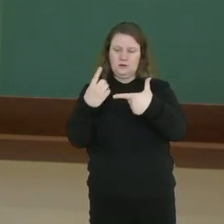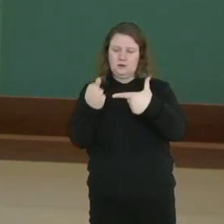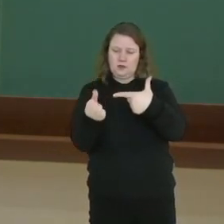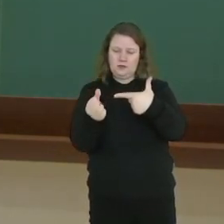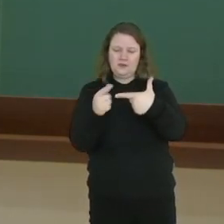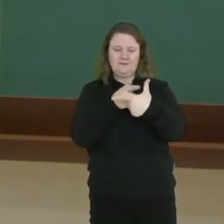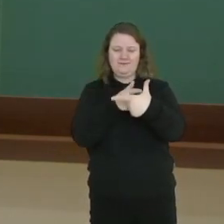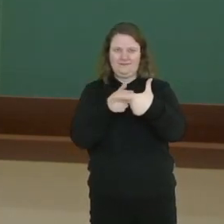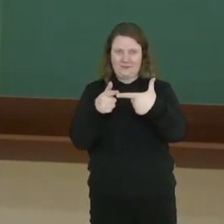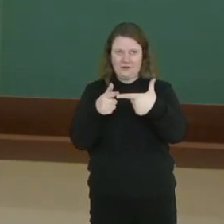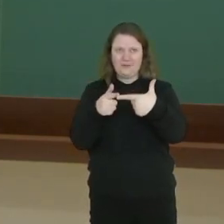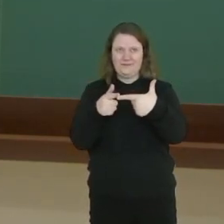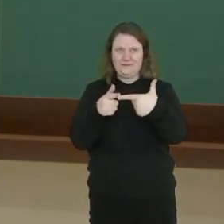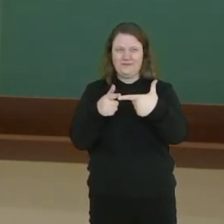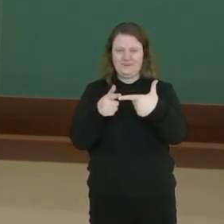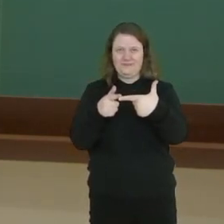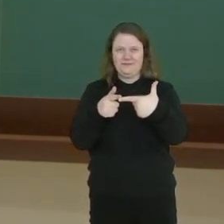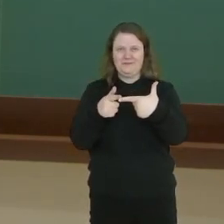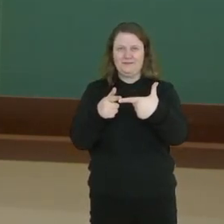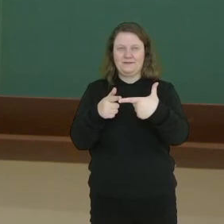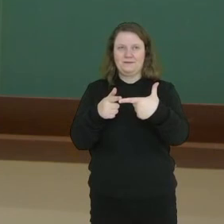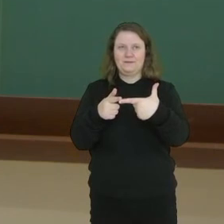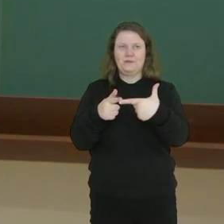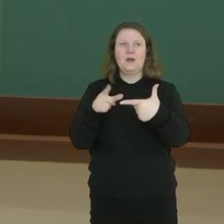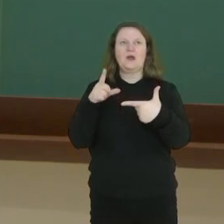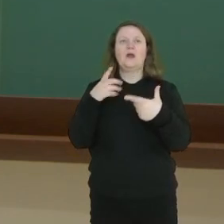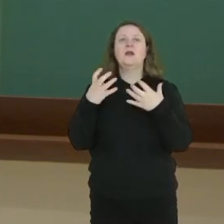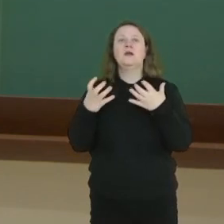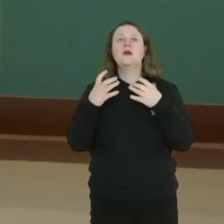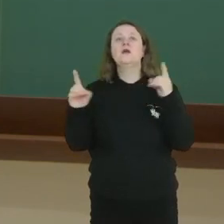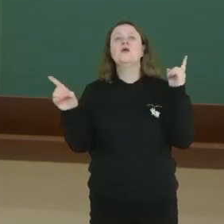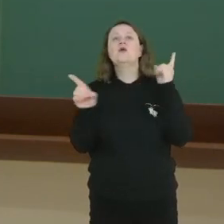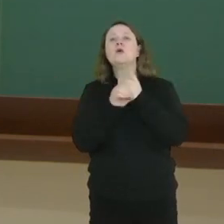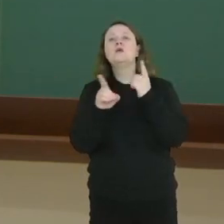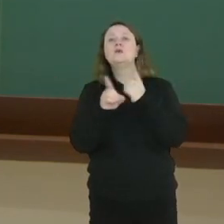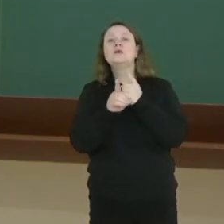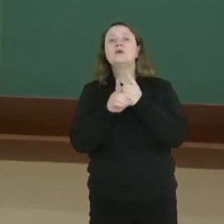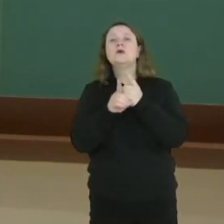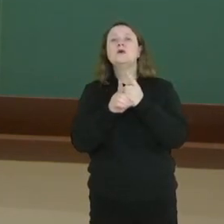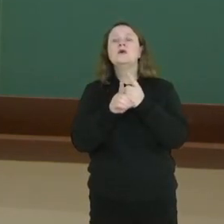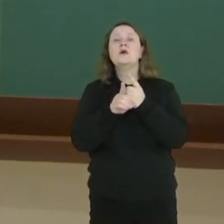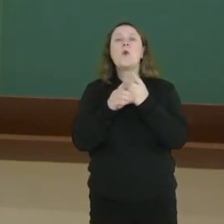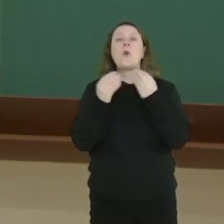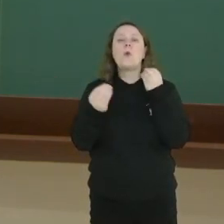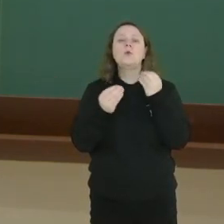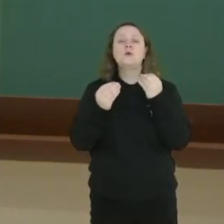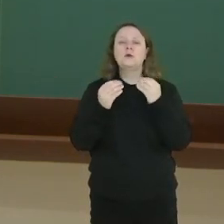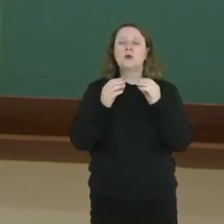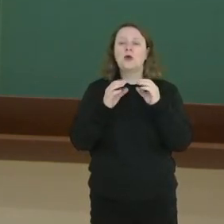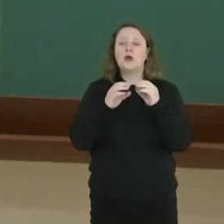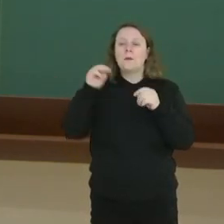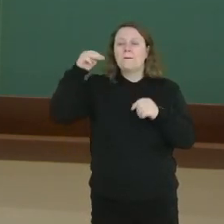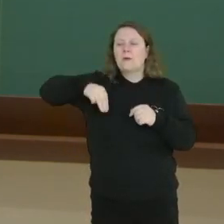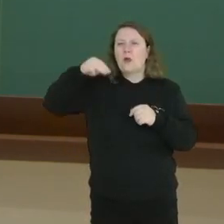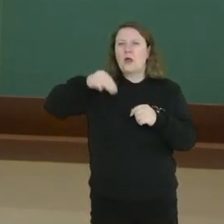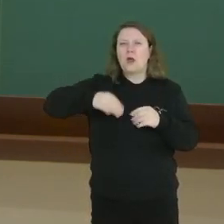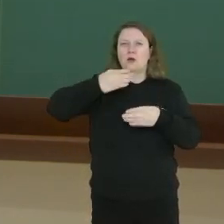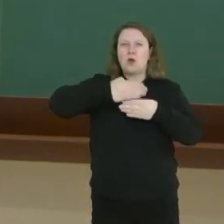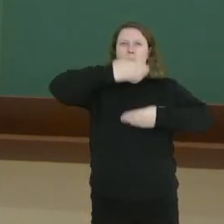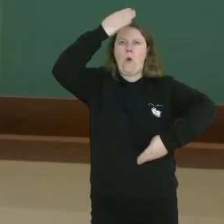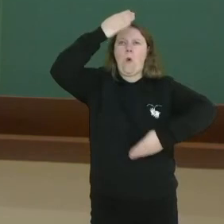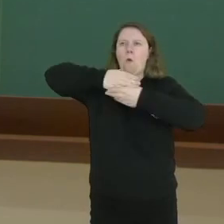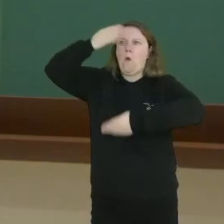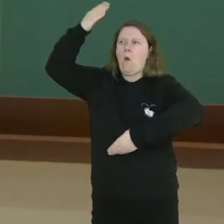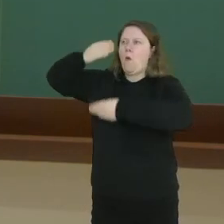é este maior ali. E ele quer saber quantos metros de muro serão necessários para cercar esse